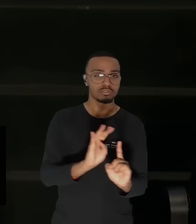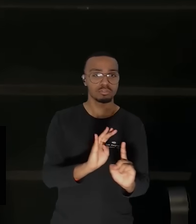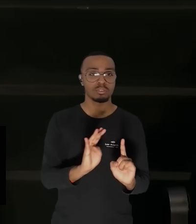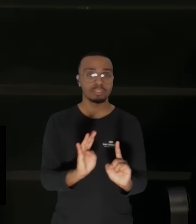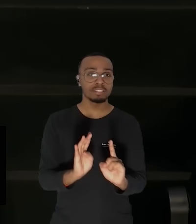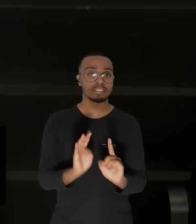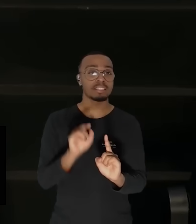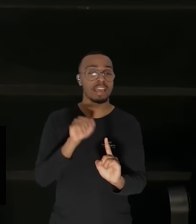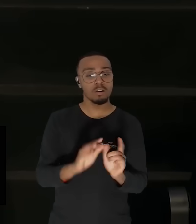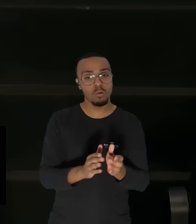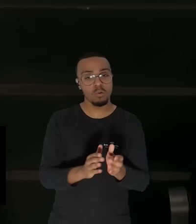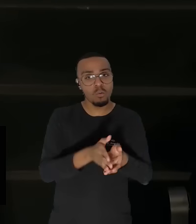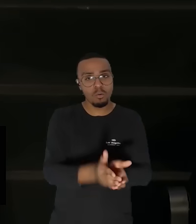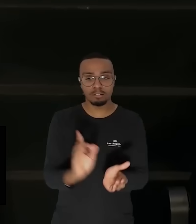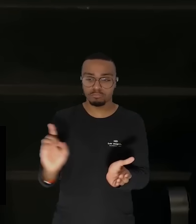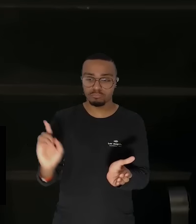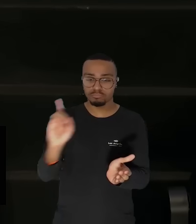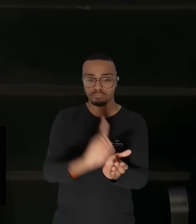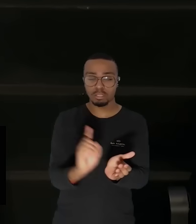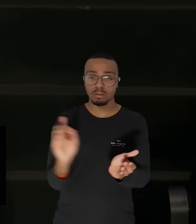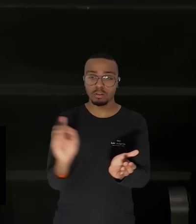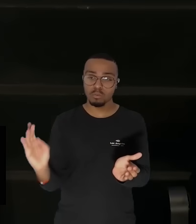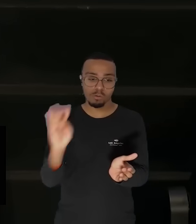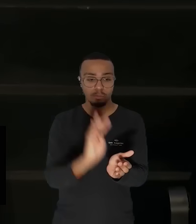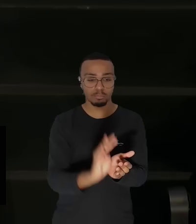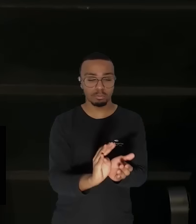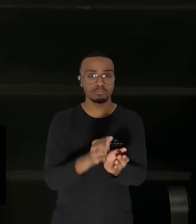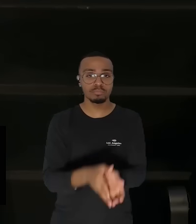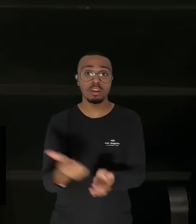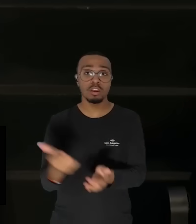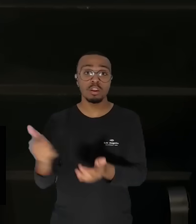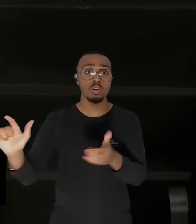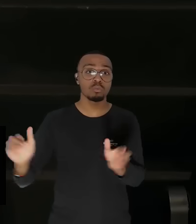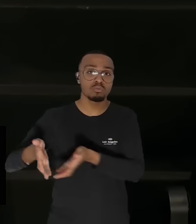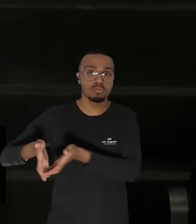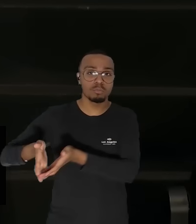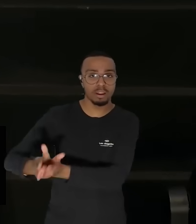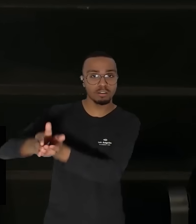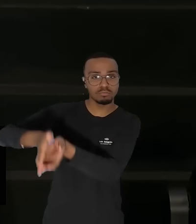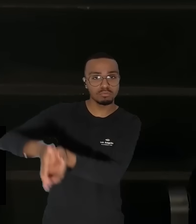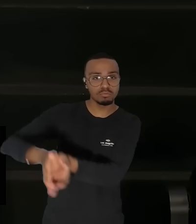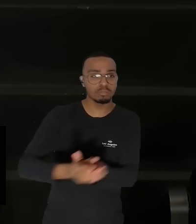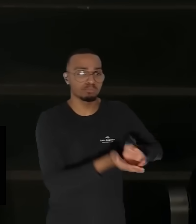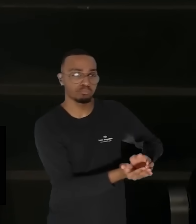estava. Os outros barcos também o acompanhavam.